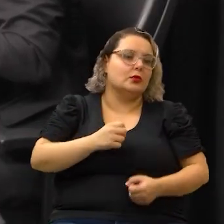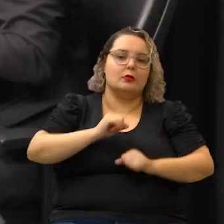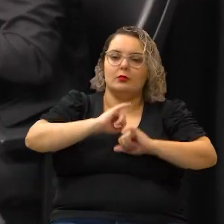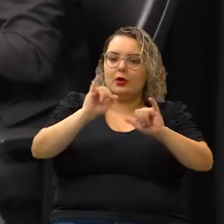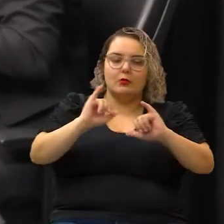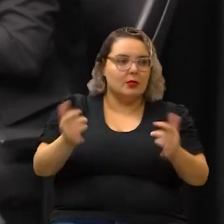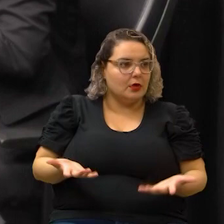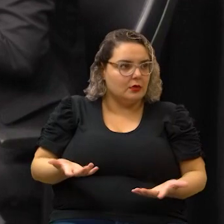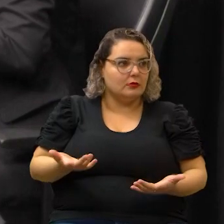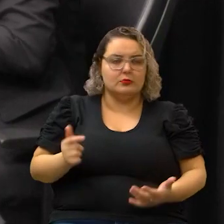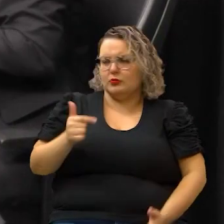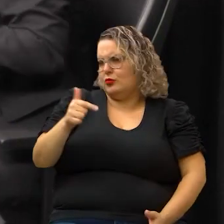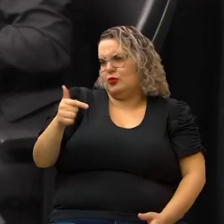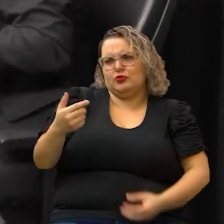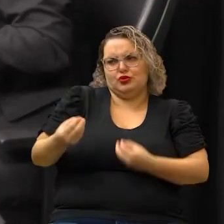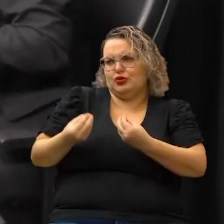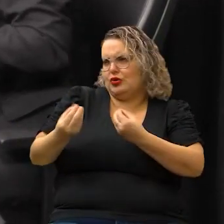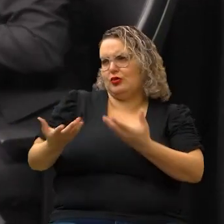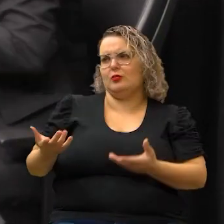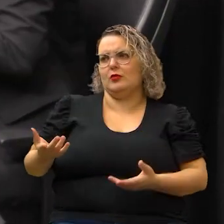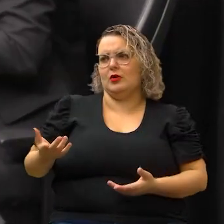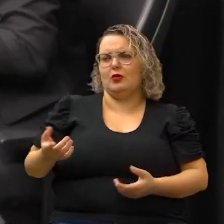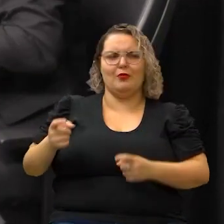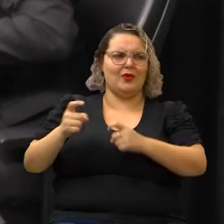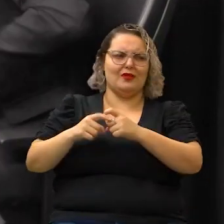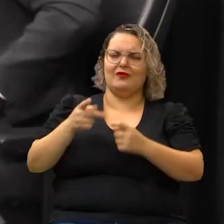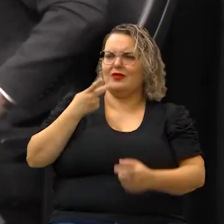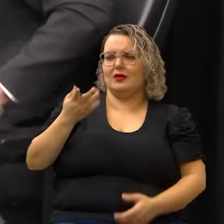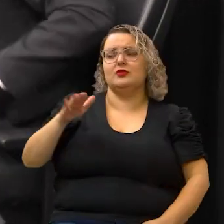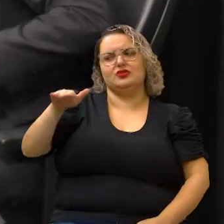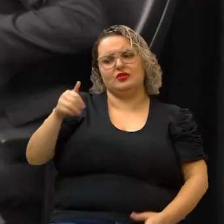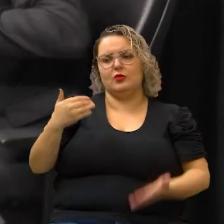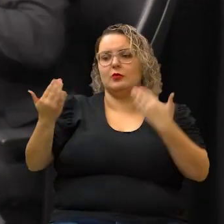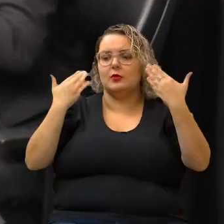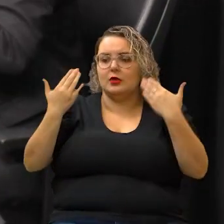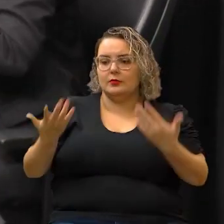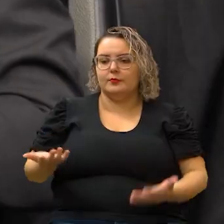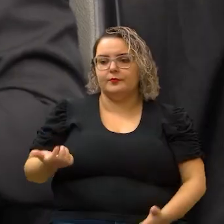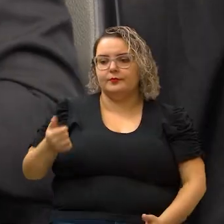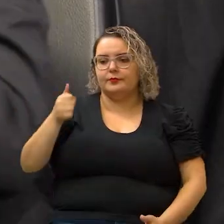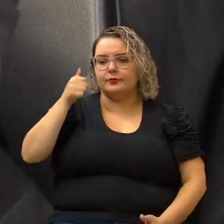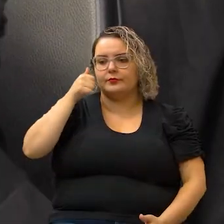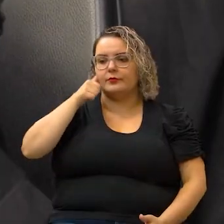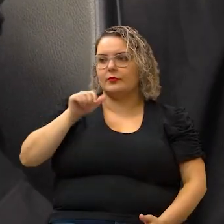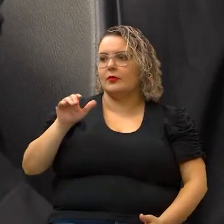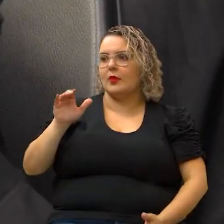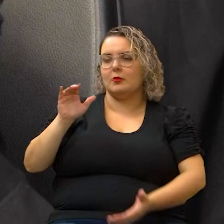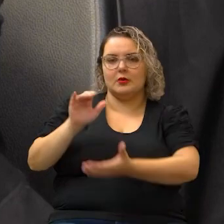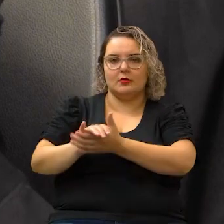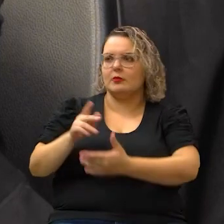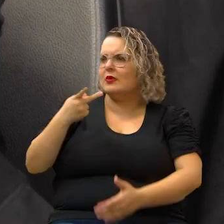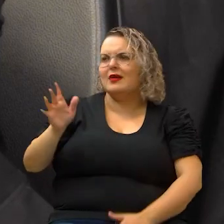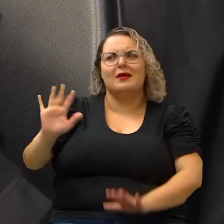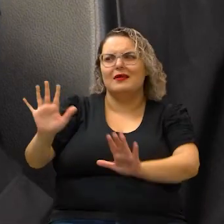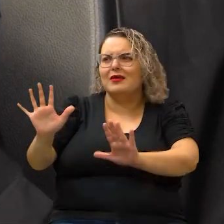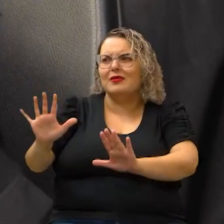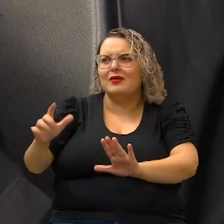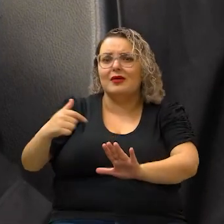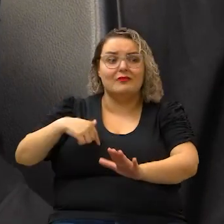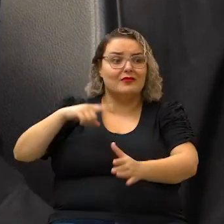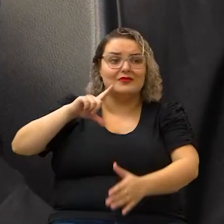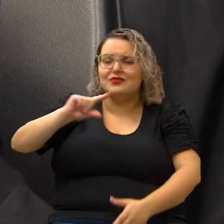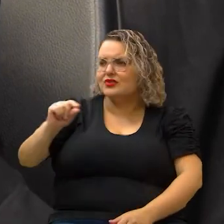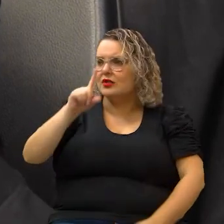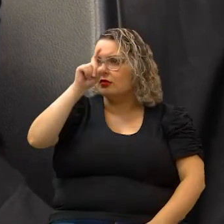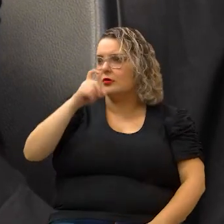de notícia e todo mundo apreensivo. Não tinha mais o que fazer, não tinha. Sim. Ela desenganou, chamou a psicóloga para cuidar. A minha esposa falou assim, doutor, pode parar, eu vou tirar